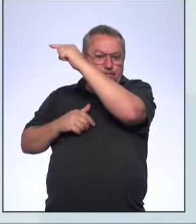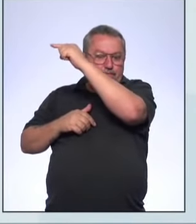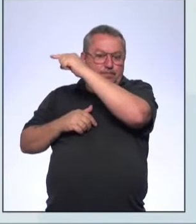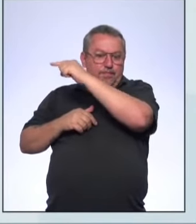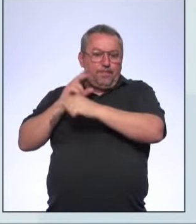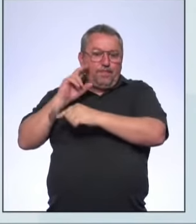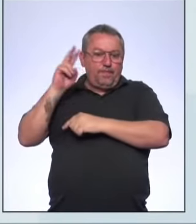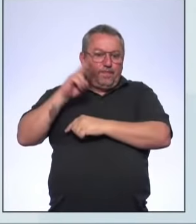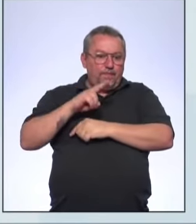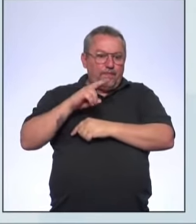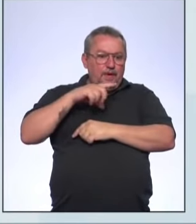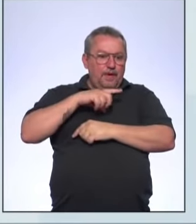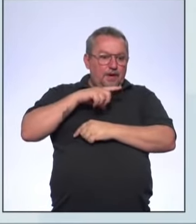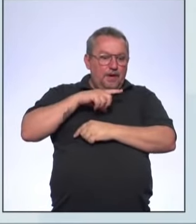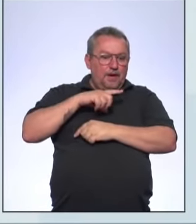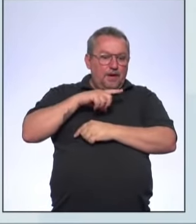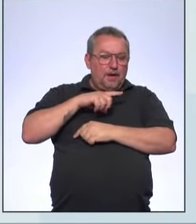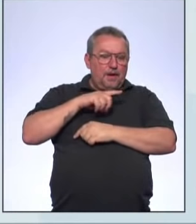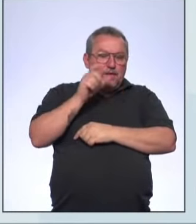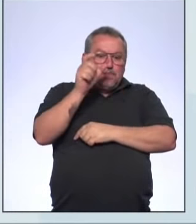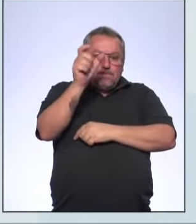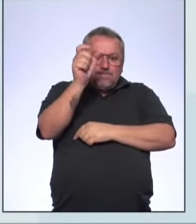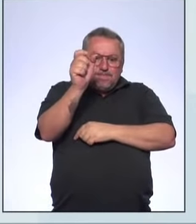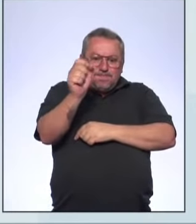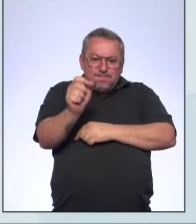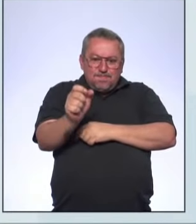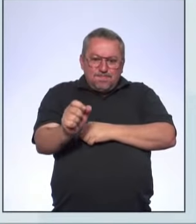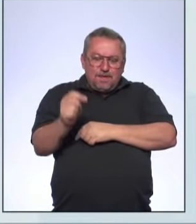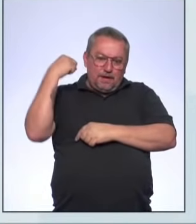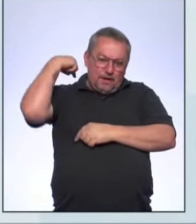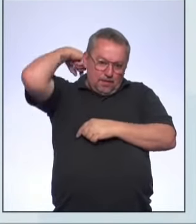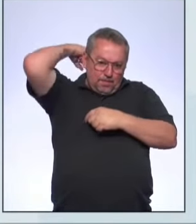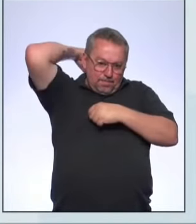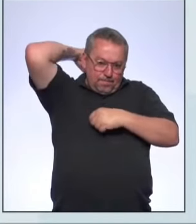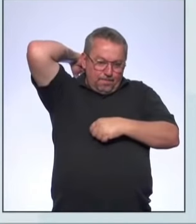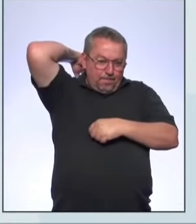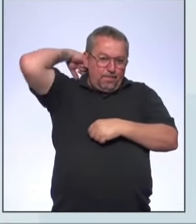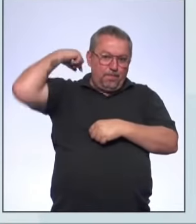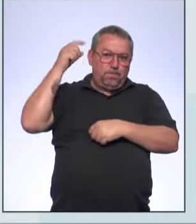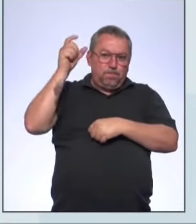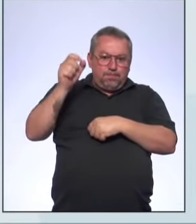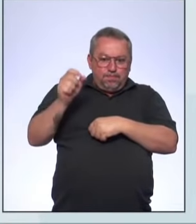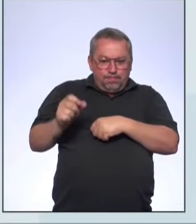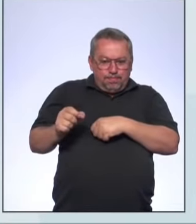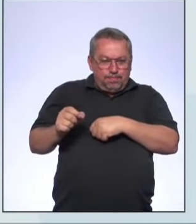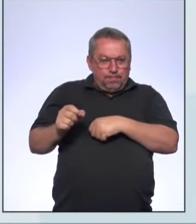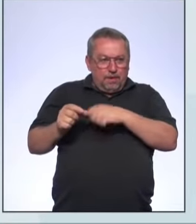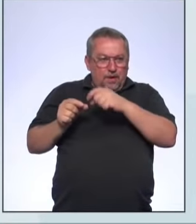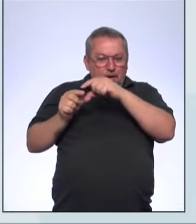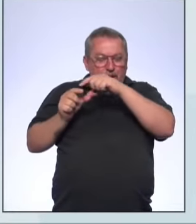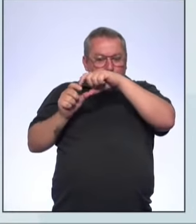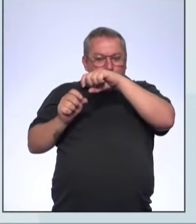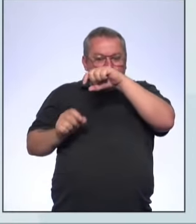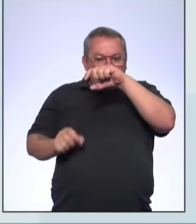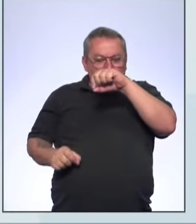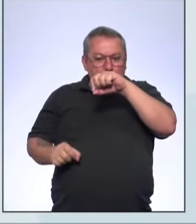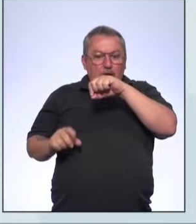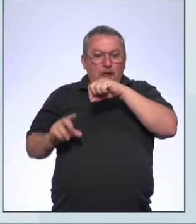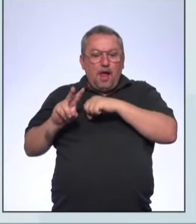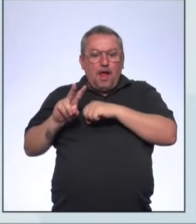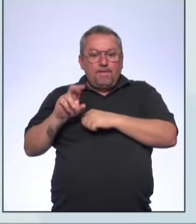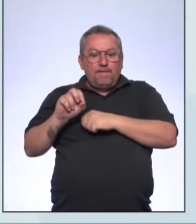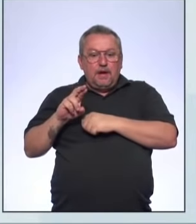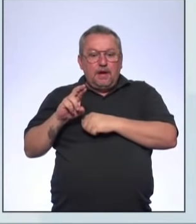então olha lá se conservaram que elas têm a espinha né é aquilo ali é a coluna e aquilo ali são chamados animais